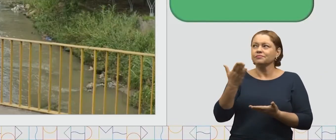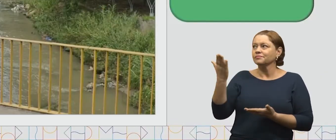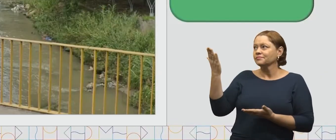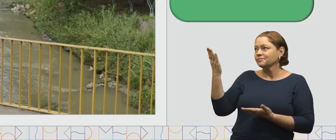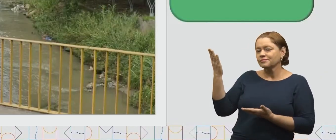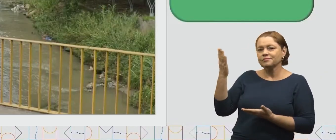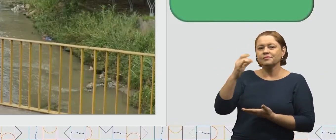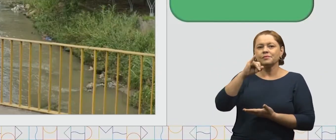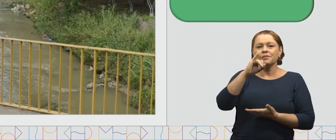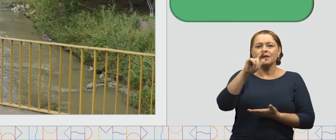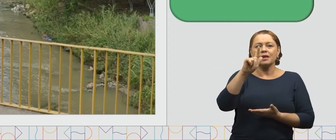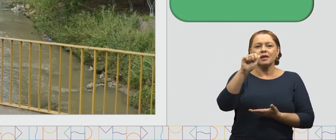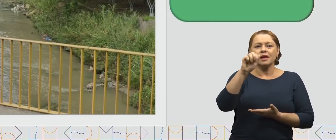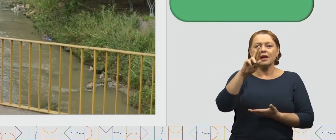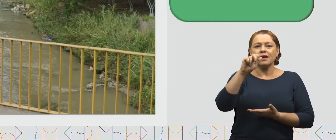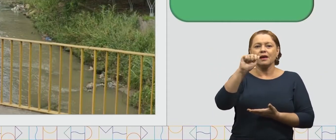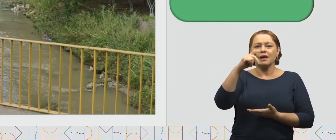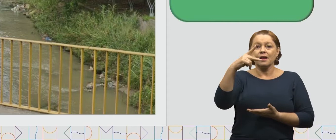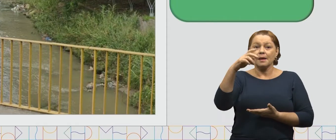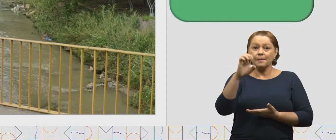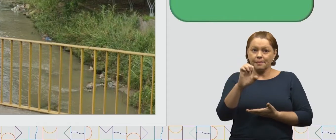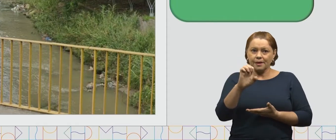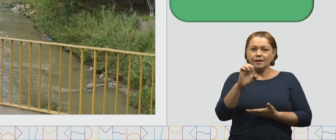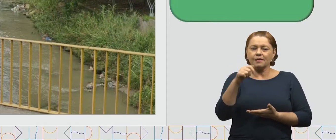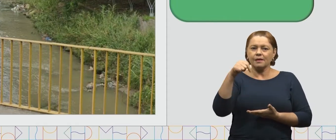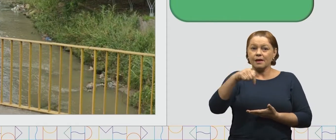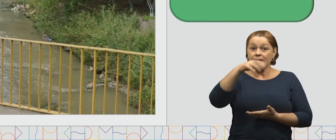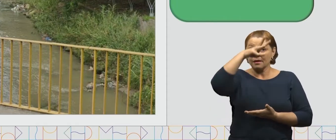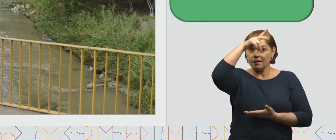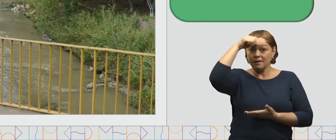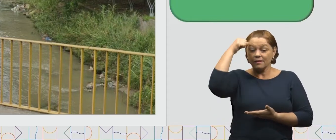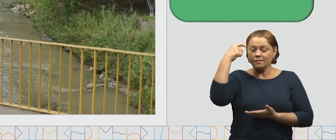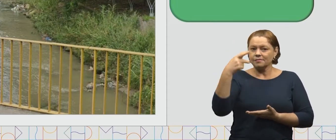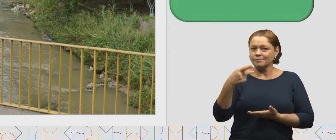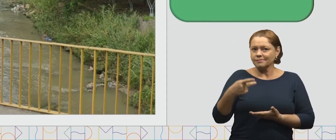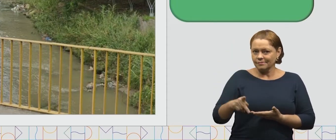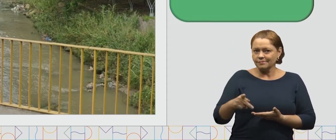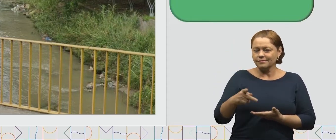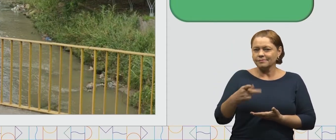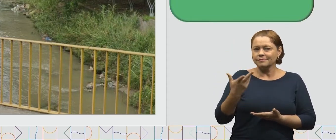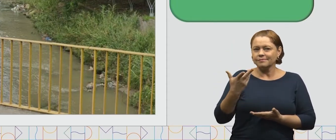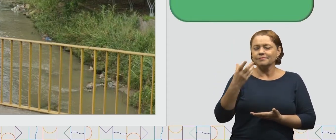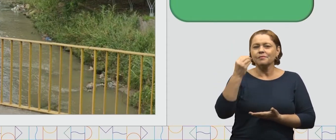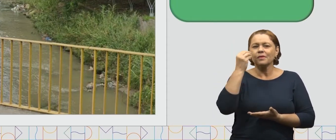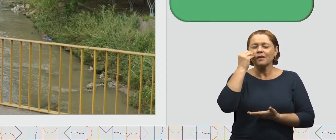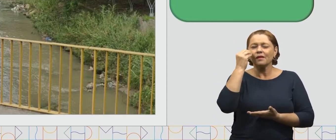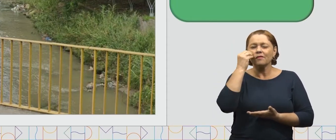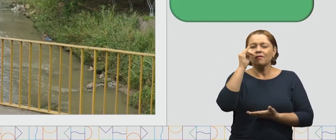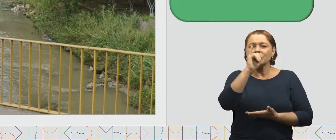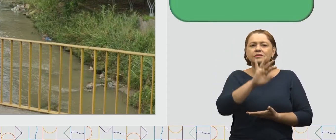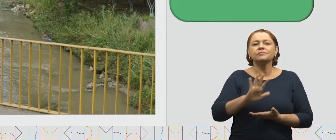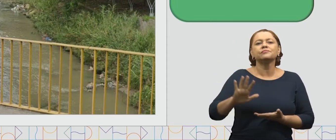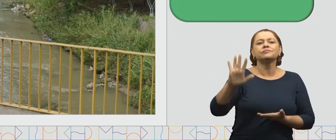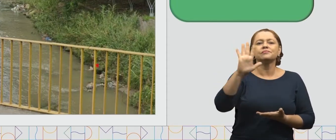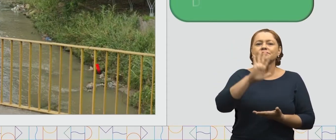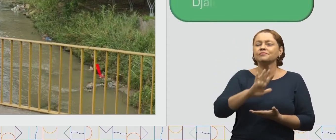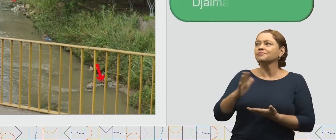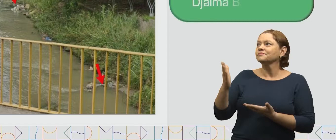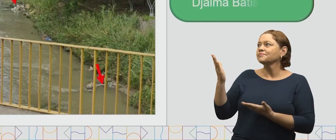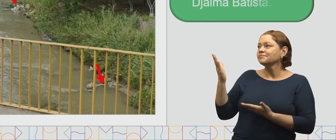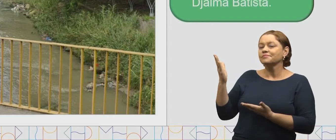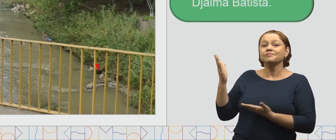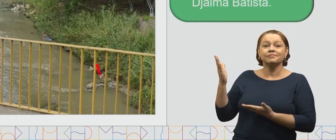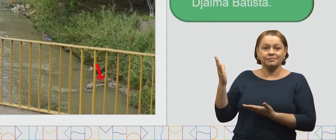Igarapés poluído 2019, região central de Manaus, estado do Amazonas. Observe essa imagem de 2019,